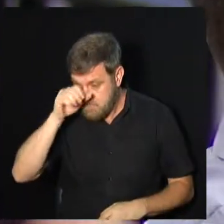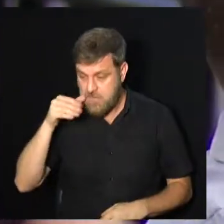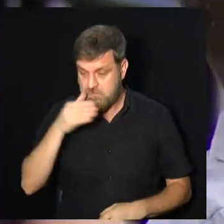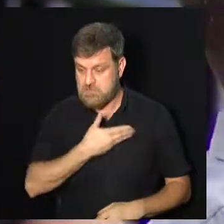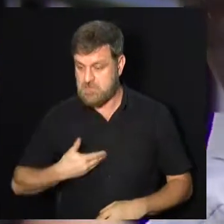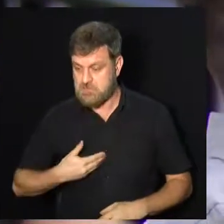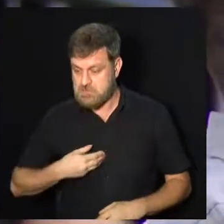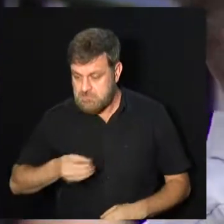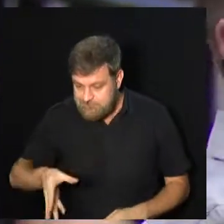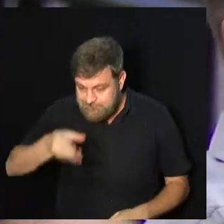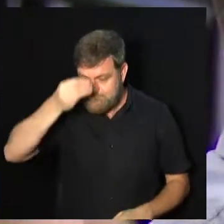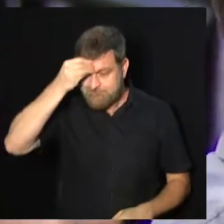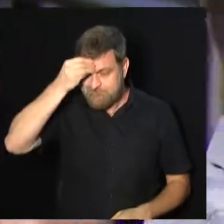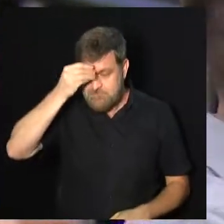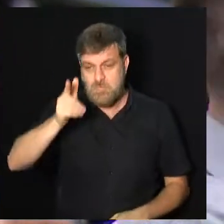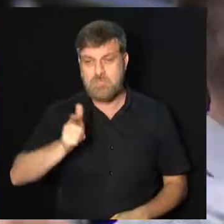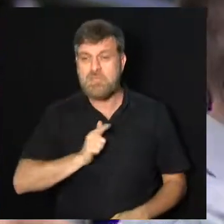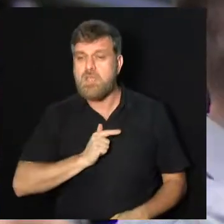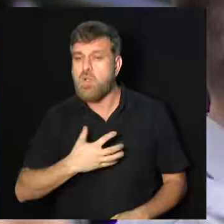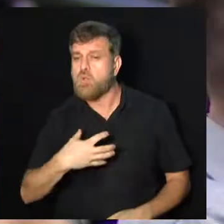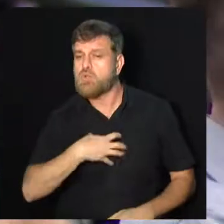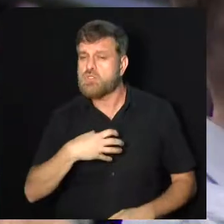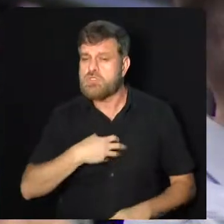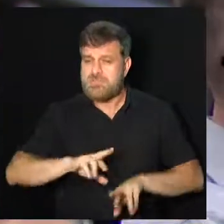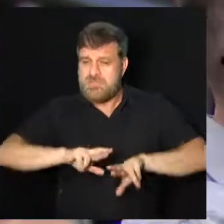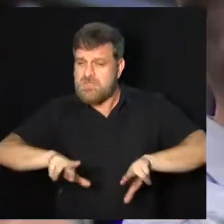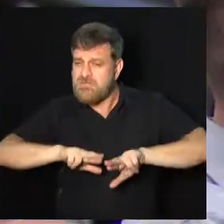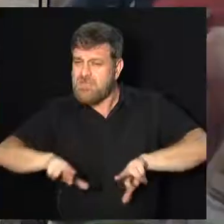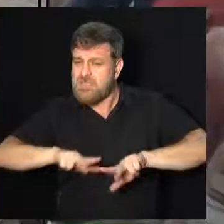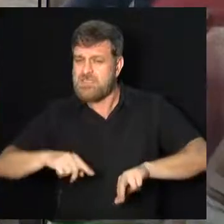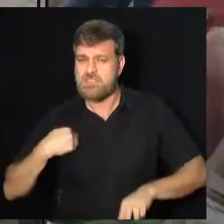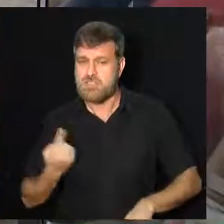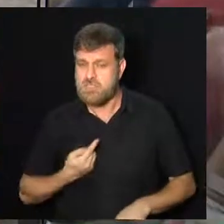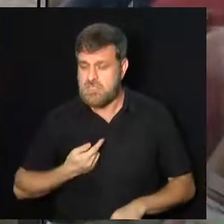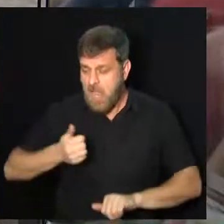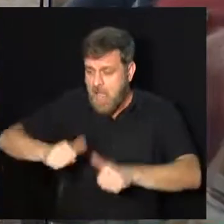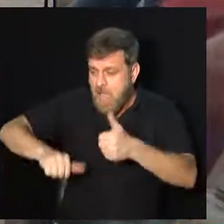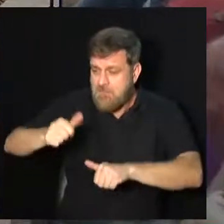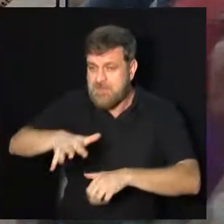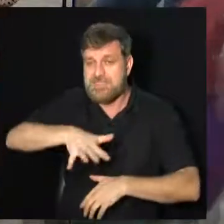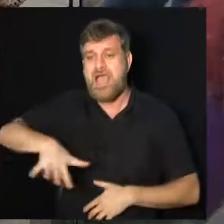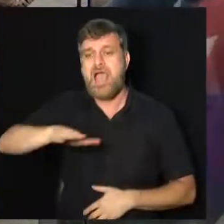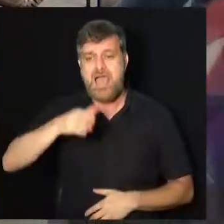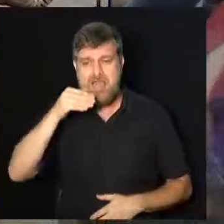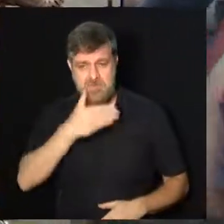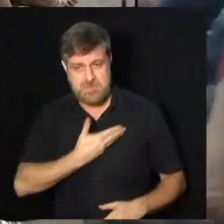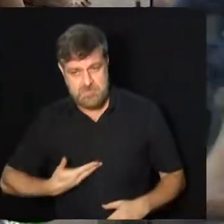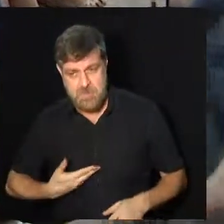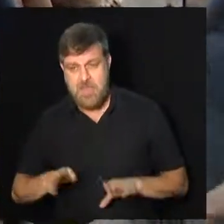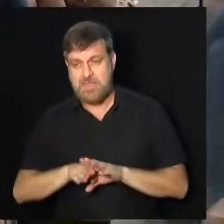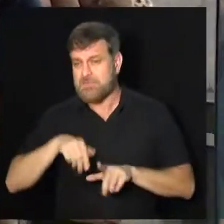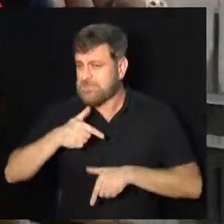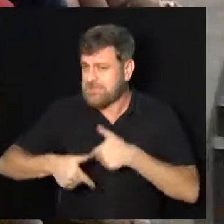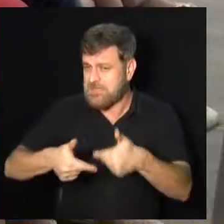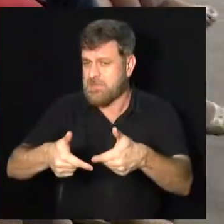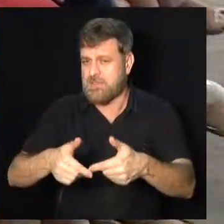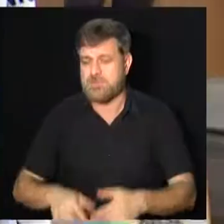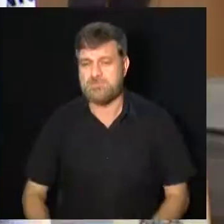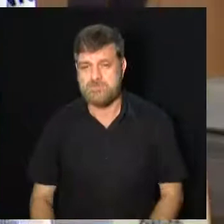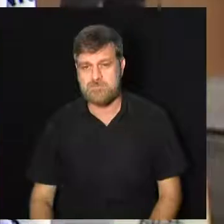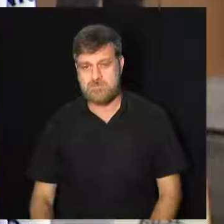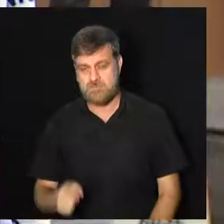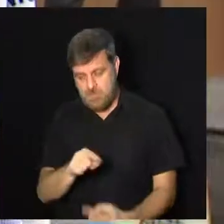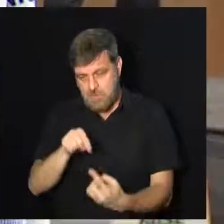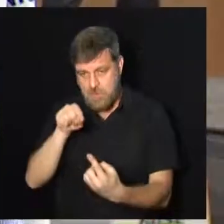né? Para ter uma forma diferente de poder analisar o serviço público e até trabalhar, né? Então esse